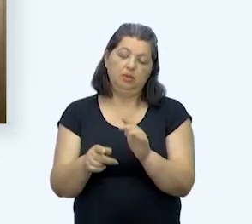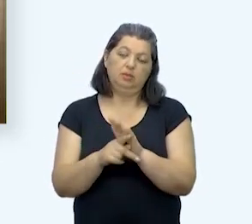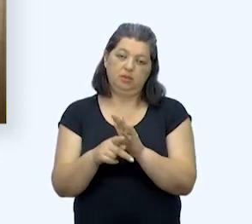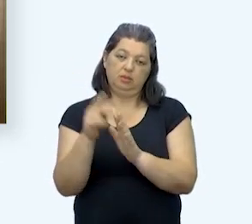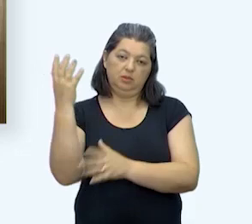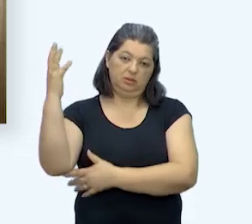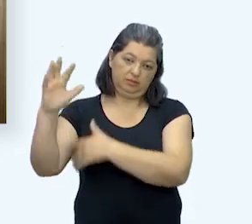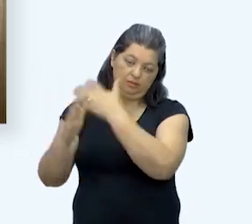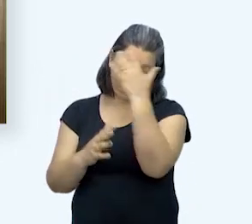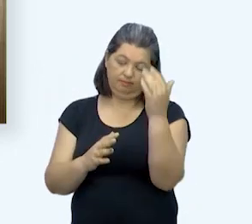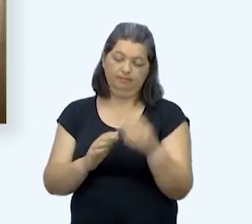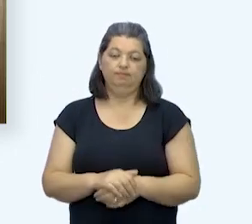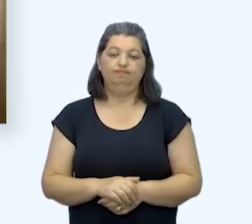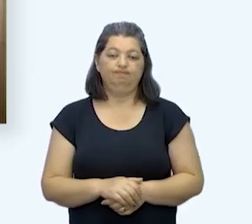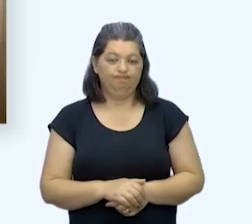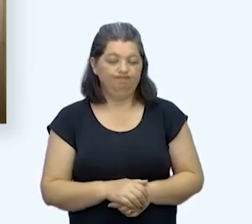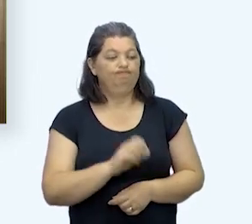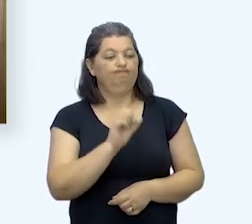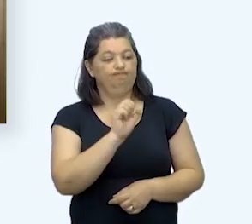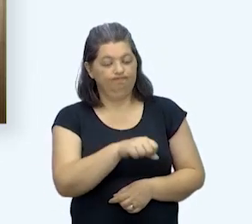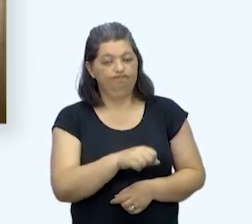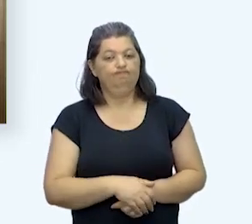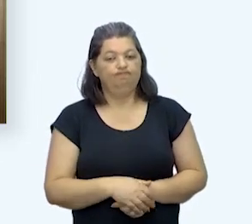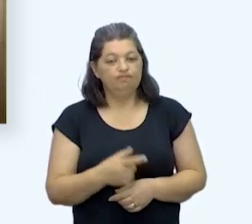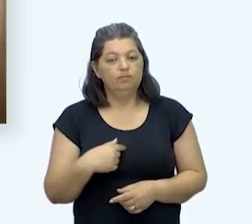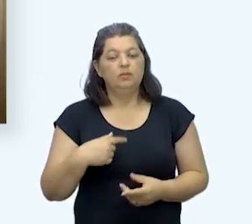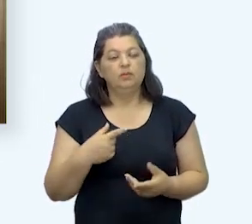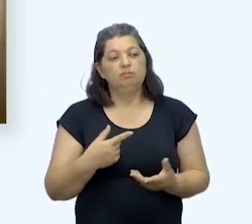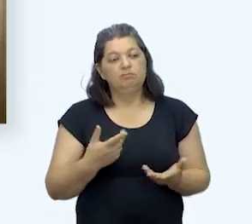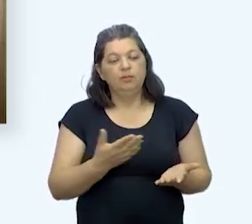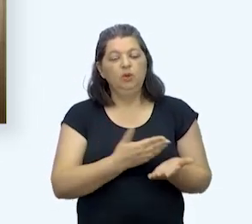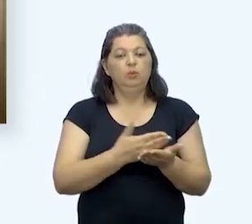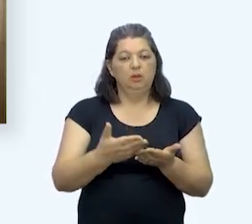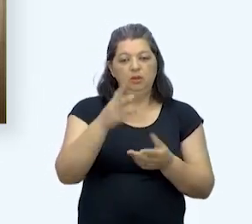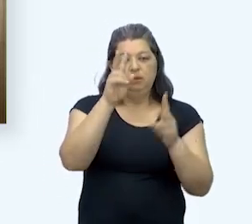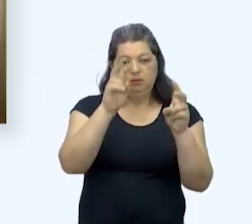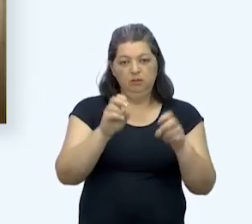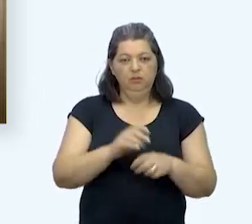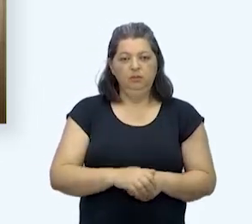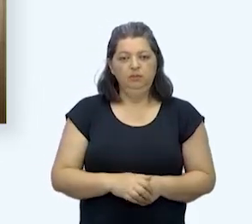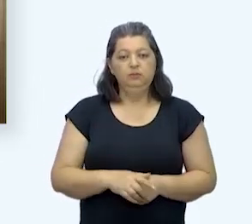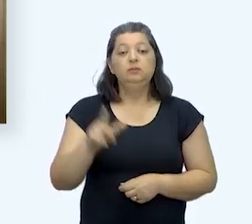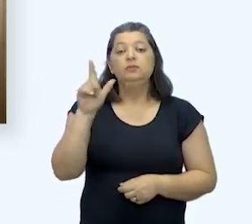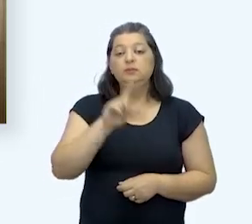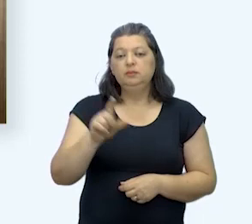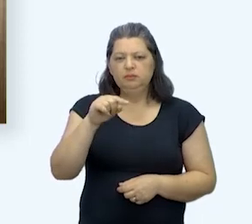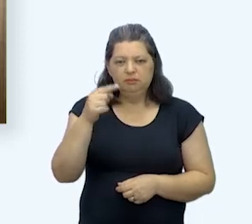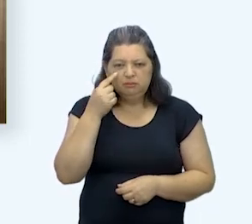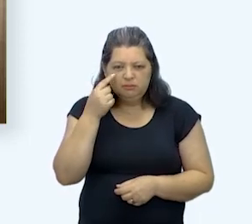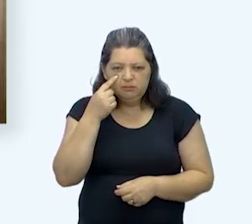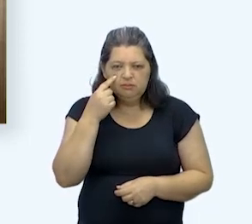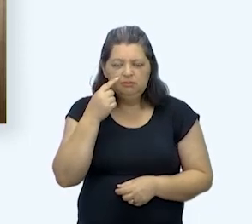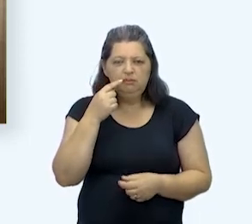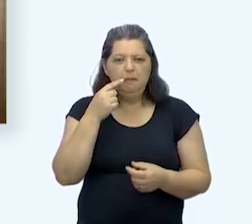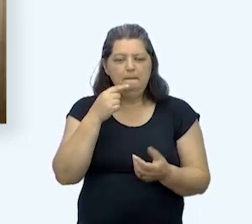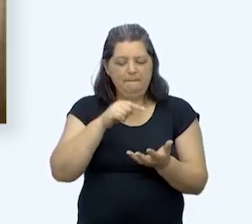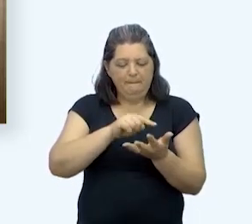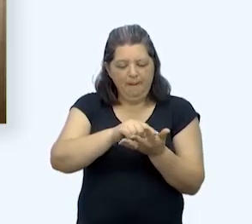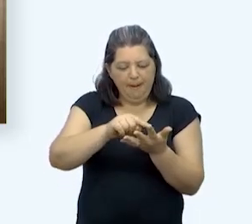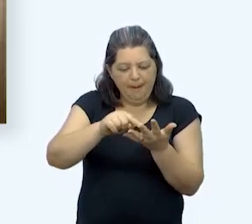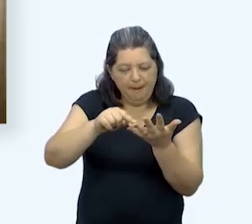falando exaustivamente. Sim, foi justamente daí que surgiu o assunto. Claro, mãe. E vocês viram quantos produtos